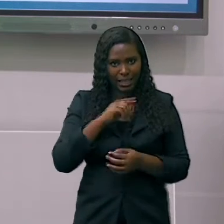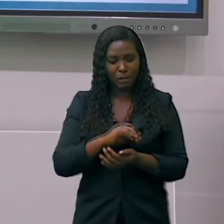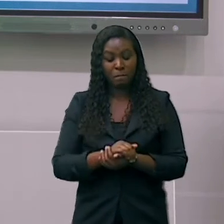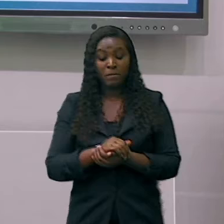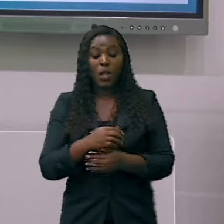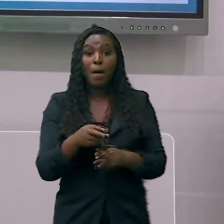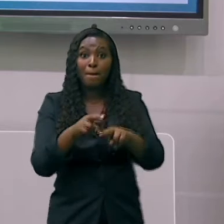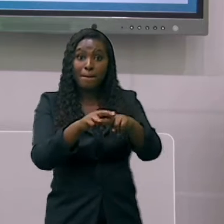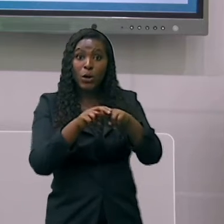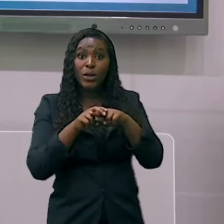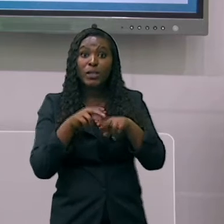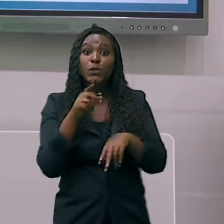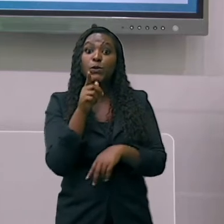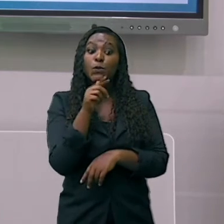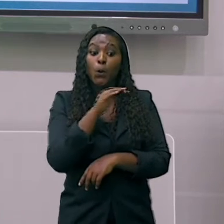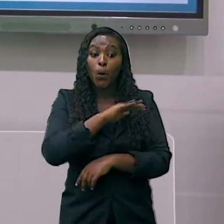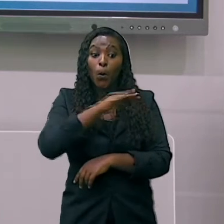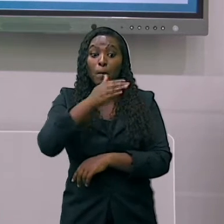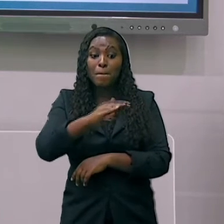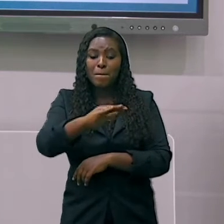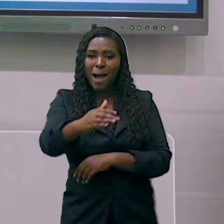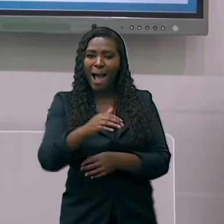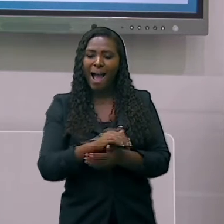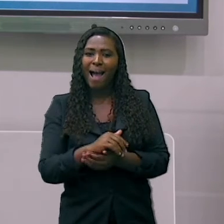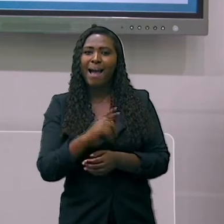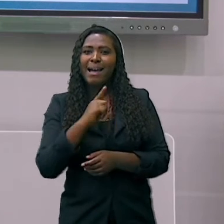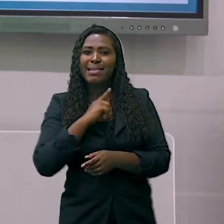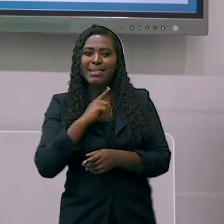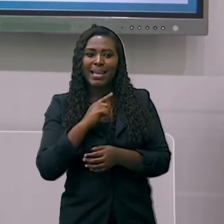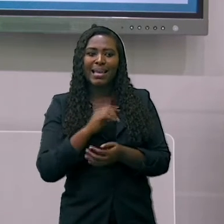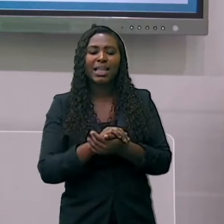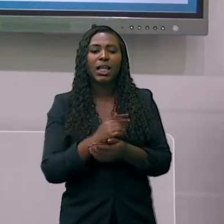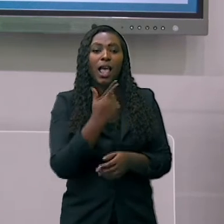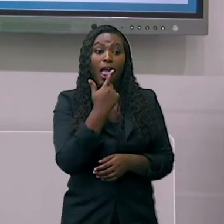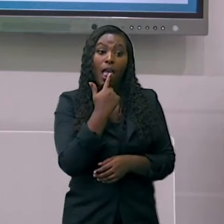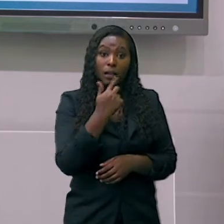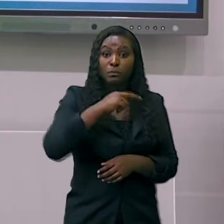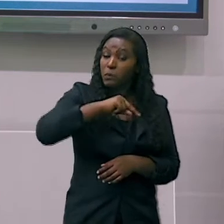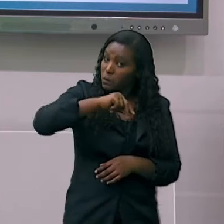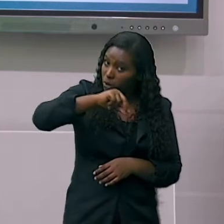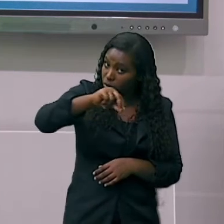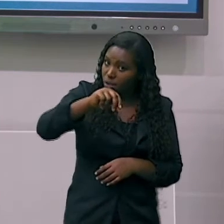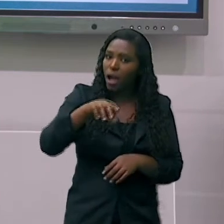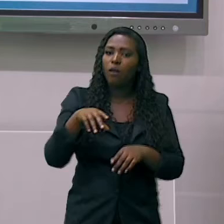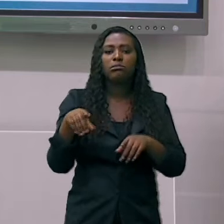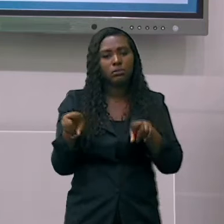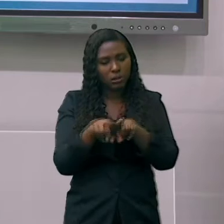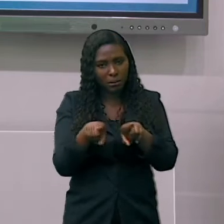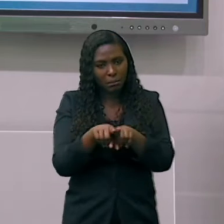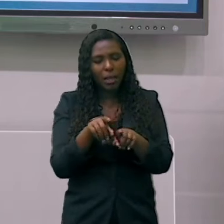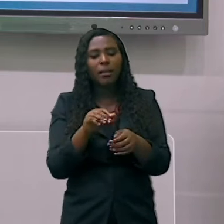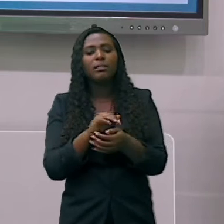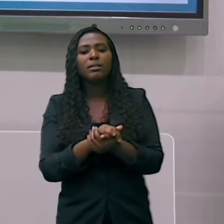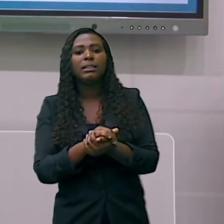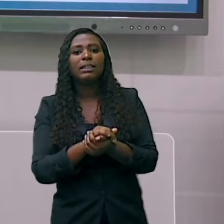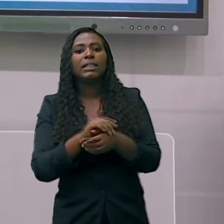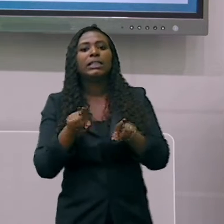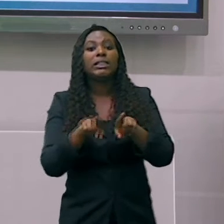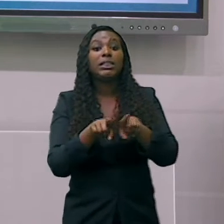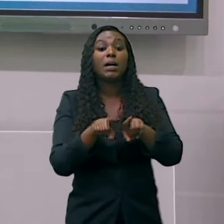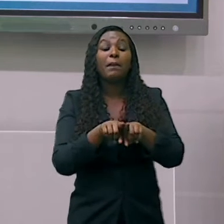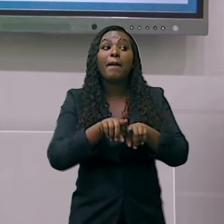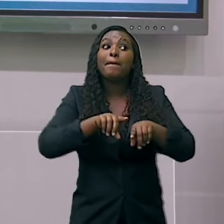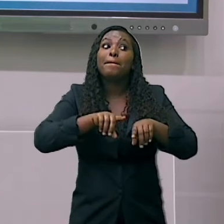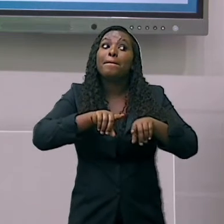reservatórios naturais ocupados por água salgada. São massas de água